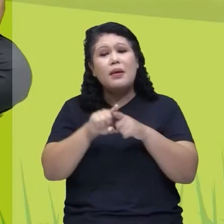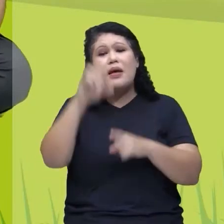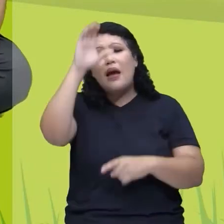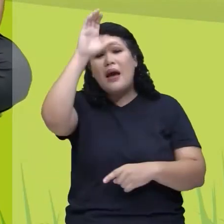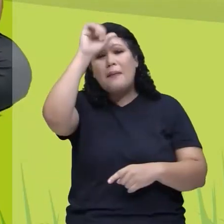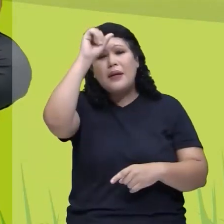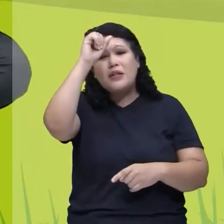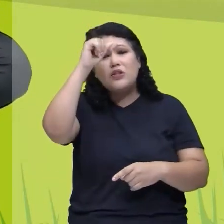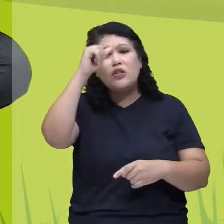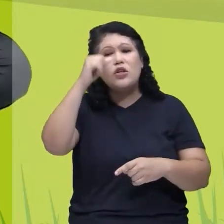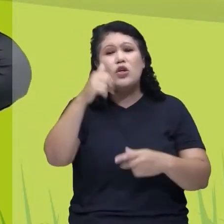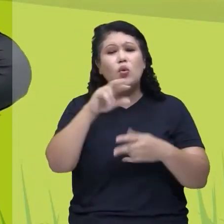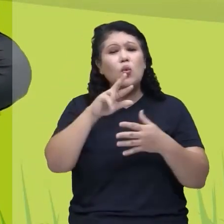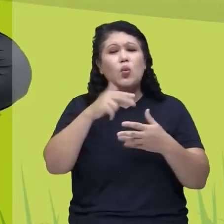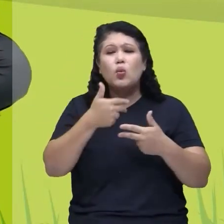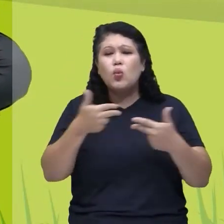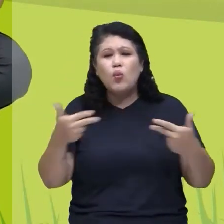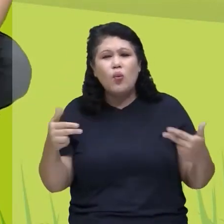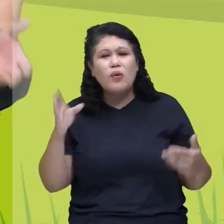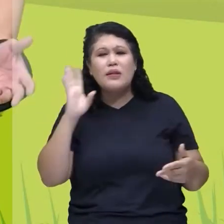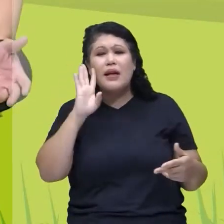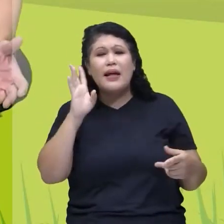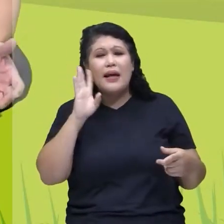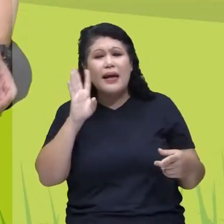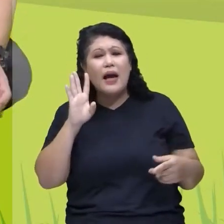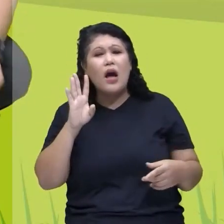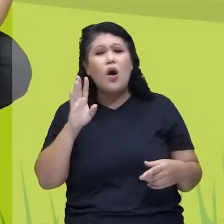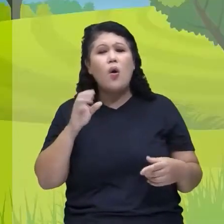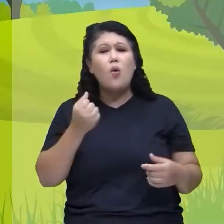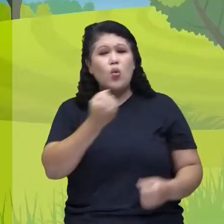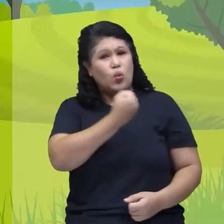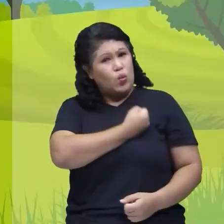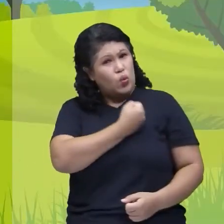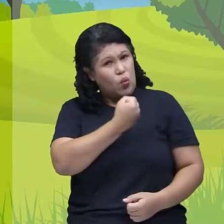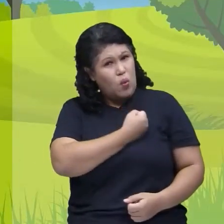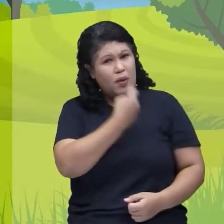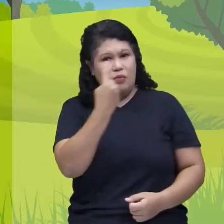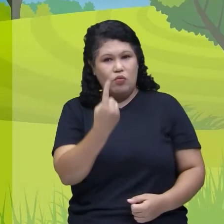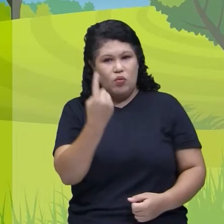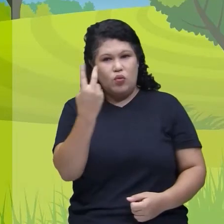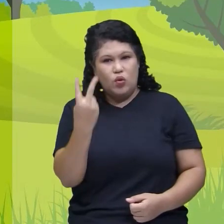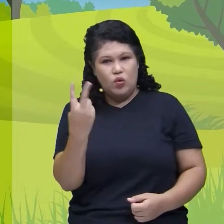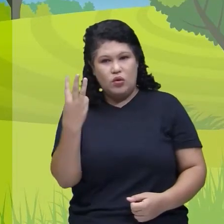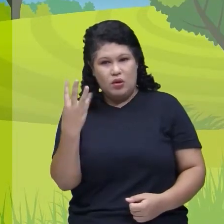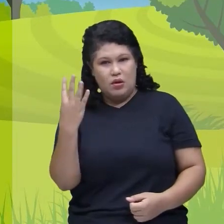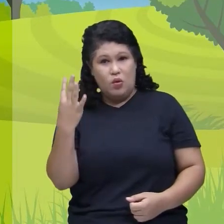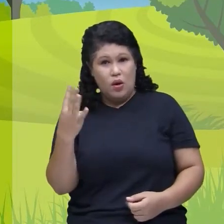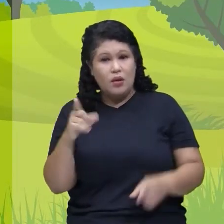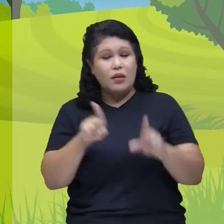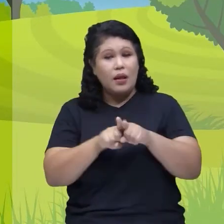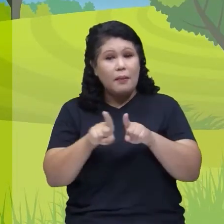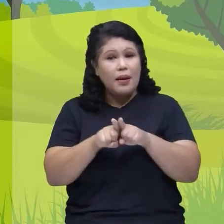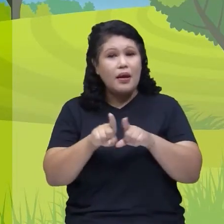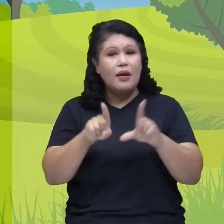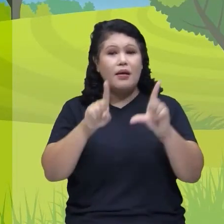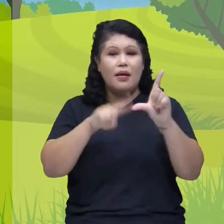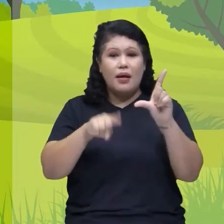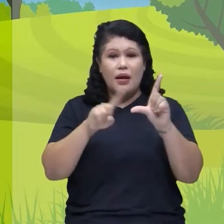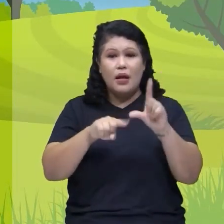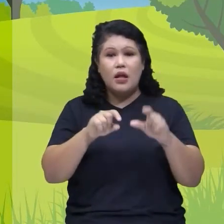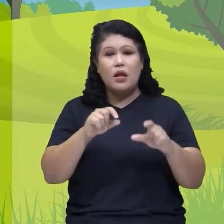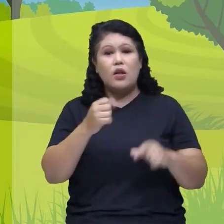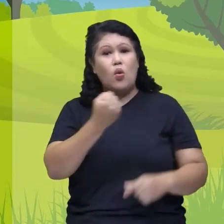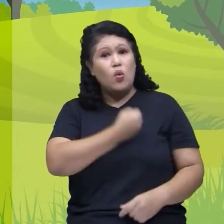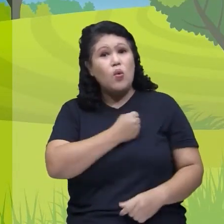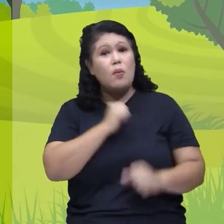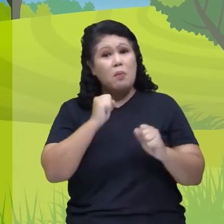legal. Aprendemos que com um número, aprendemos letras. Aprendi que com um número eu posso contar. E